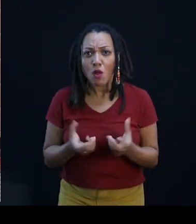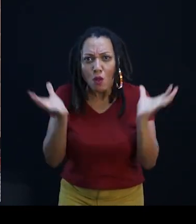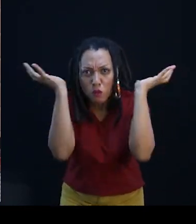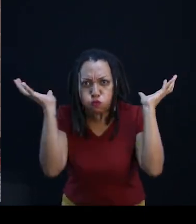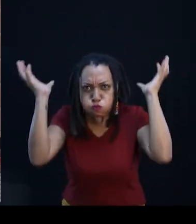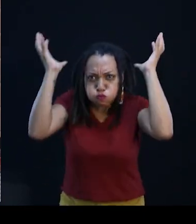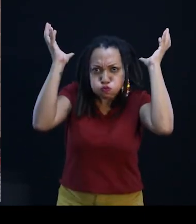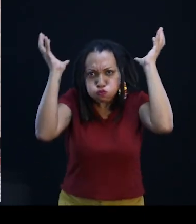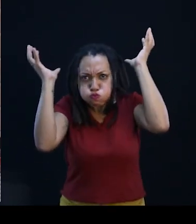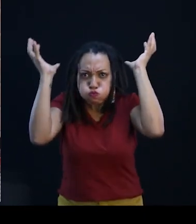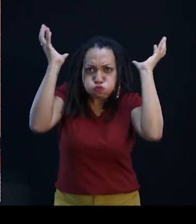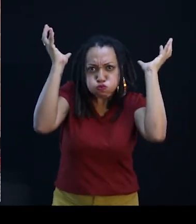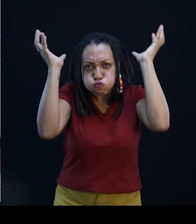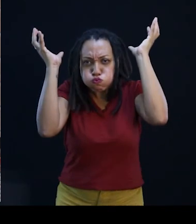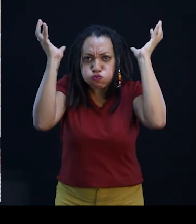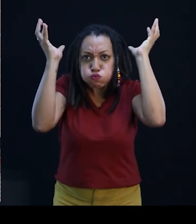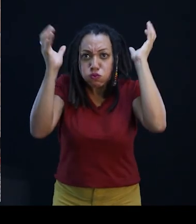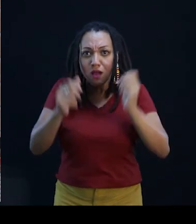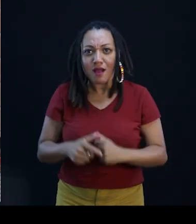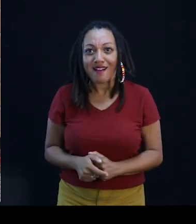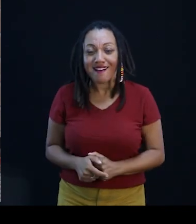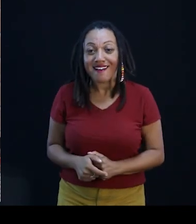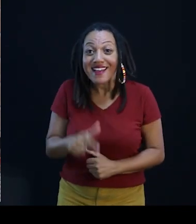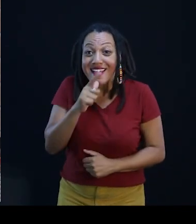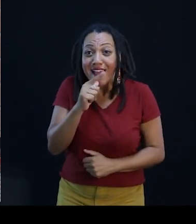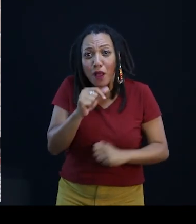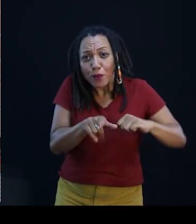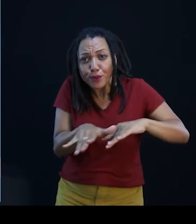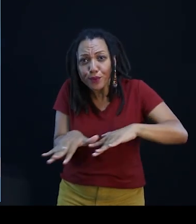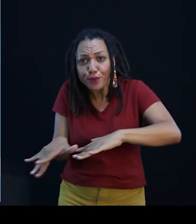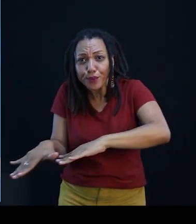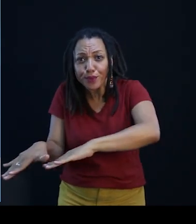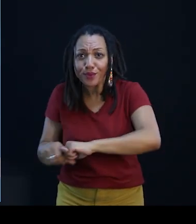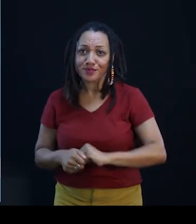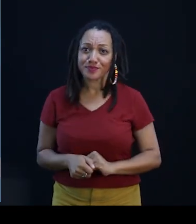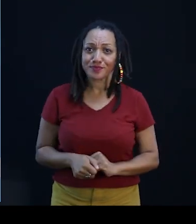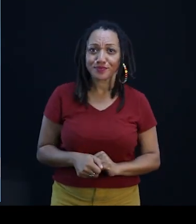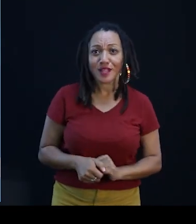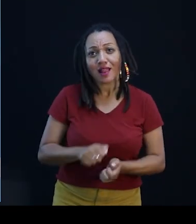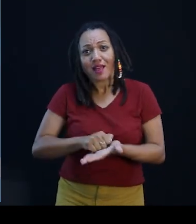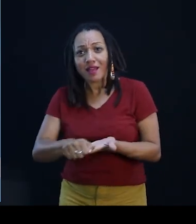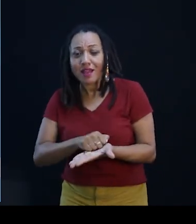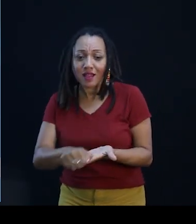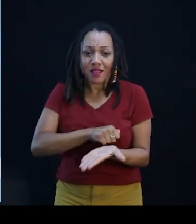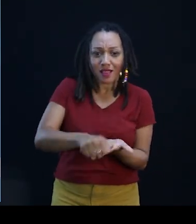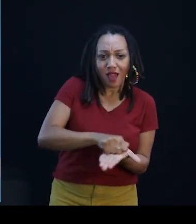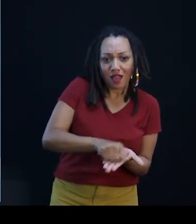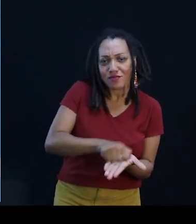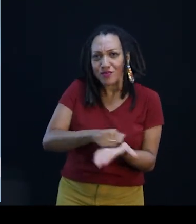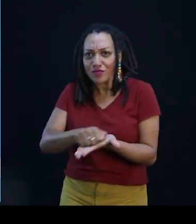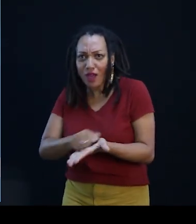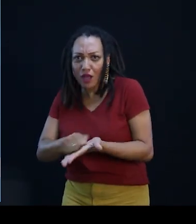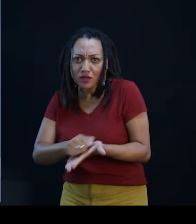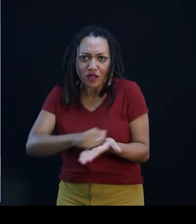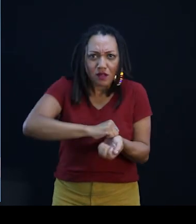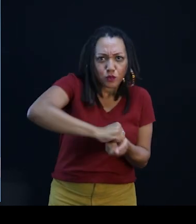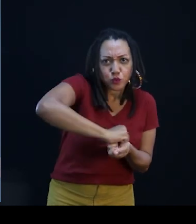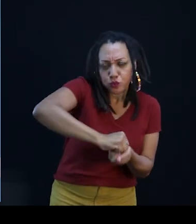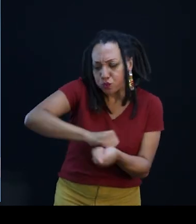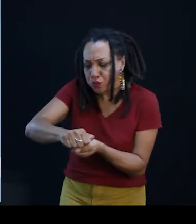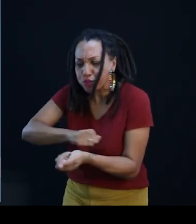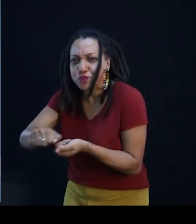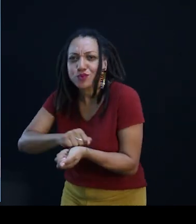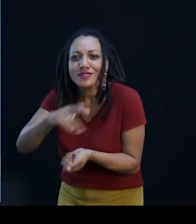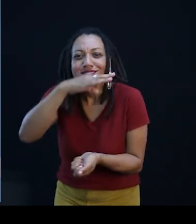tamanho e a água pequenininha. Vamos lavar? E lava, lava, lavadeira, quanto